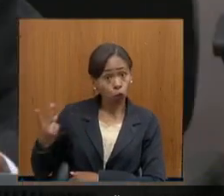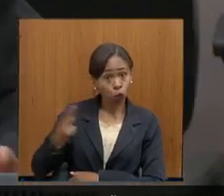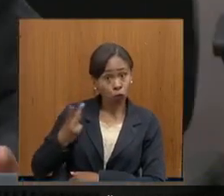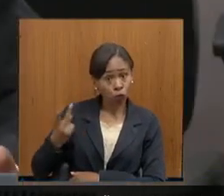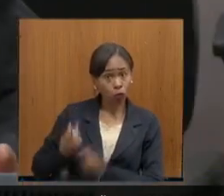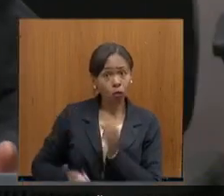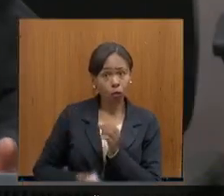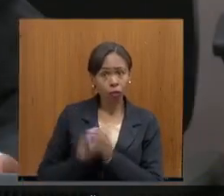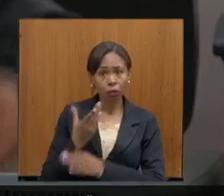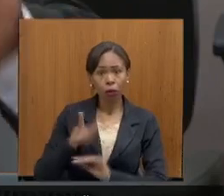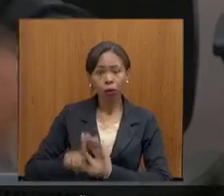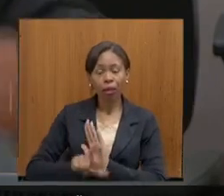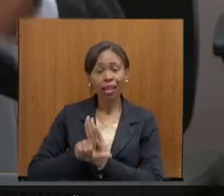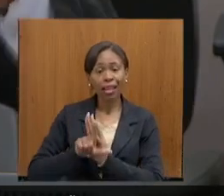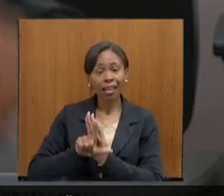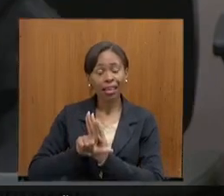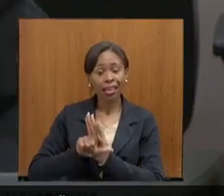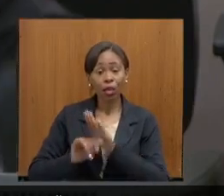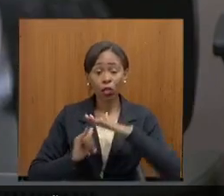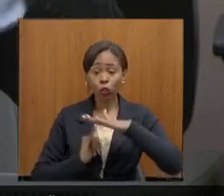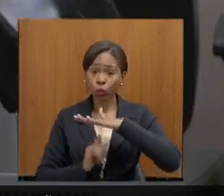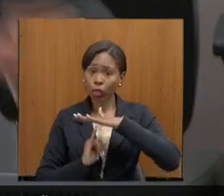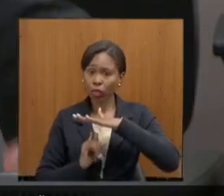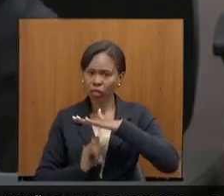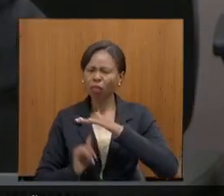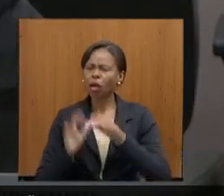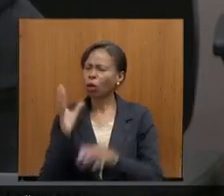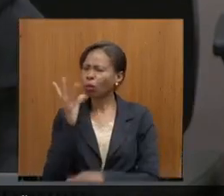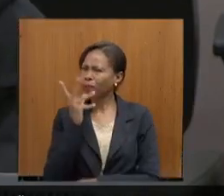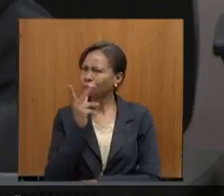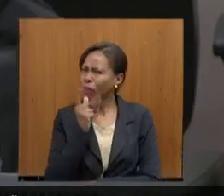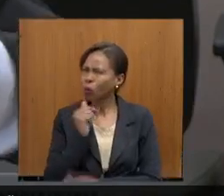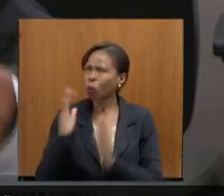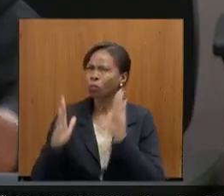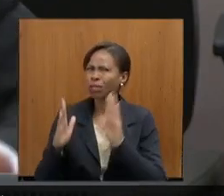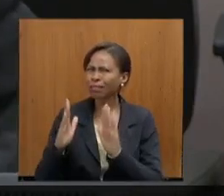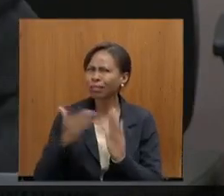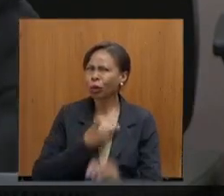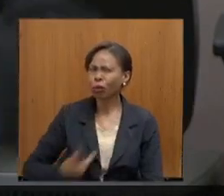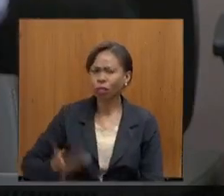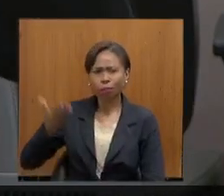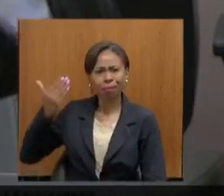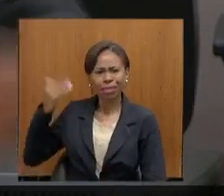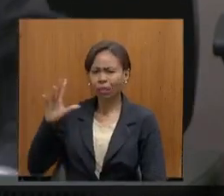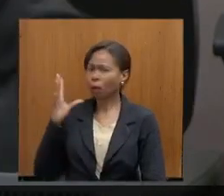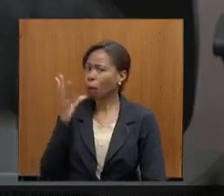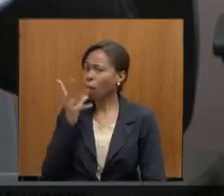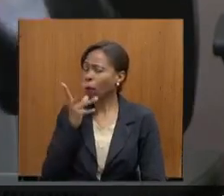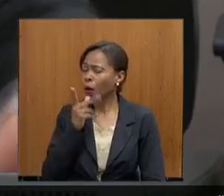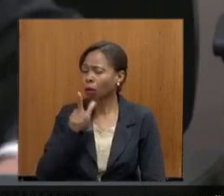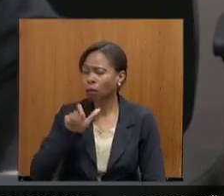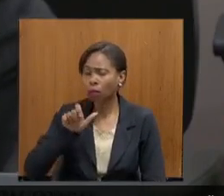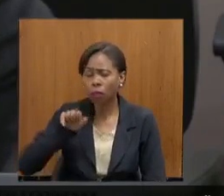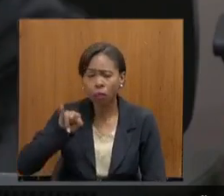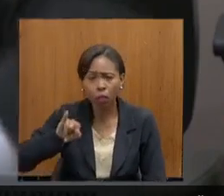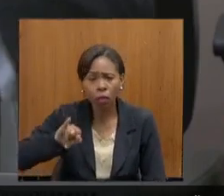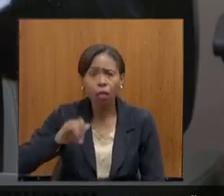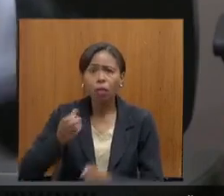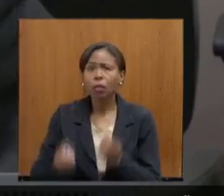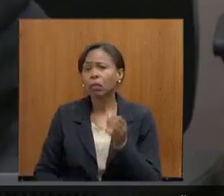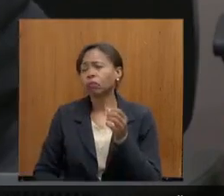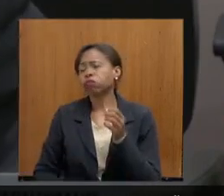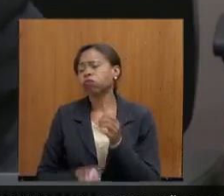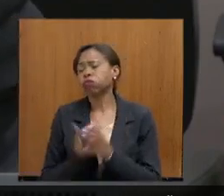lei do startups Demoramos para uma gestão passado no governo passado para que essa lei tornar-se-á realidade